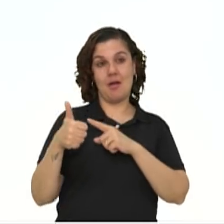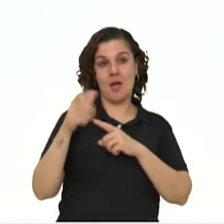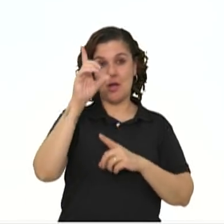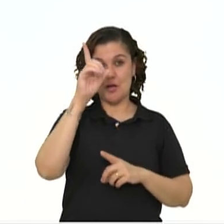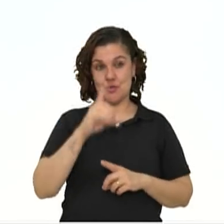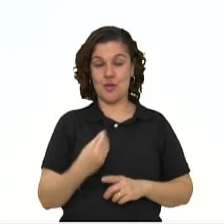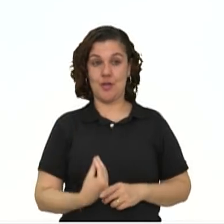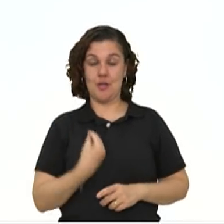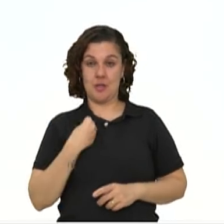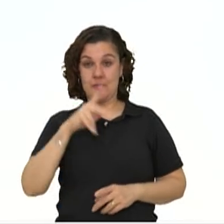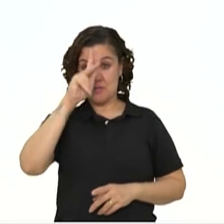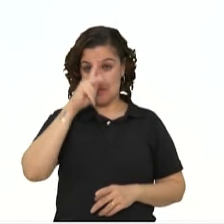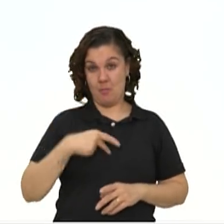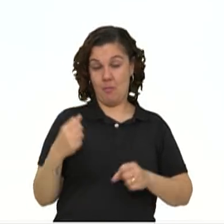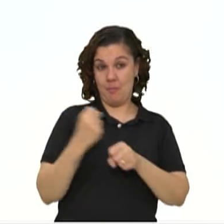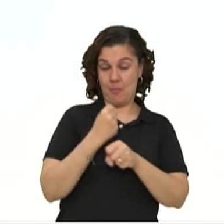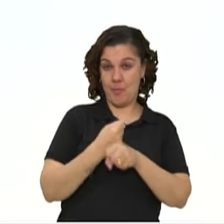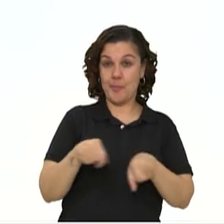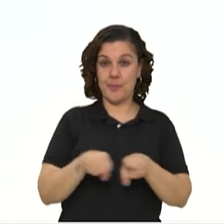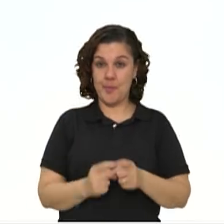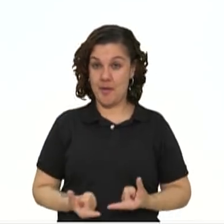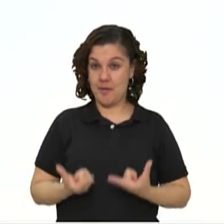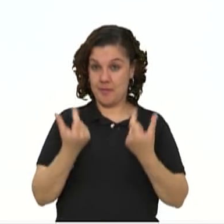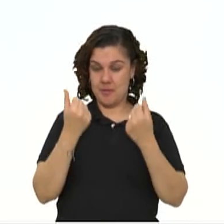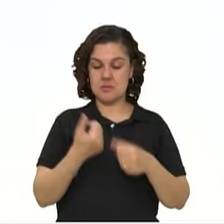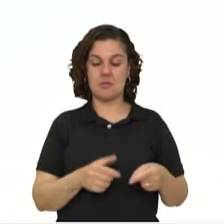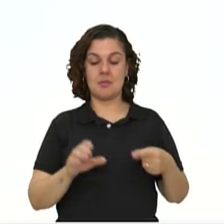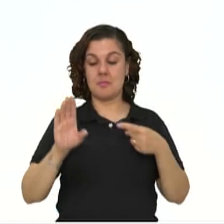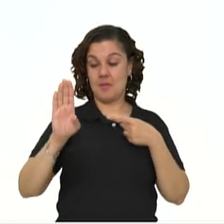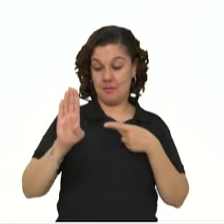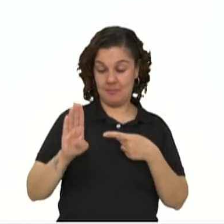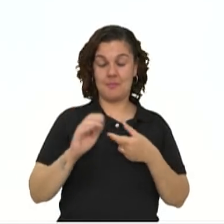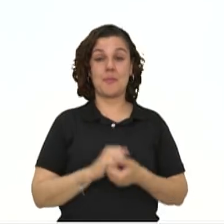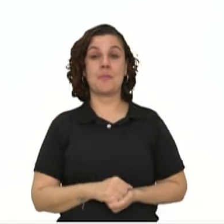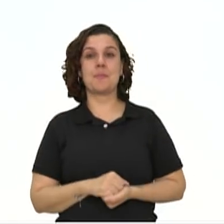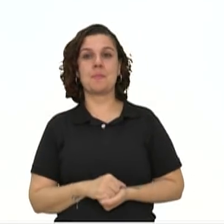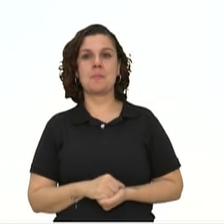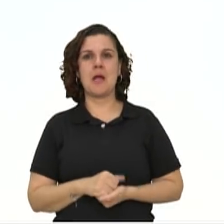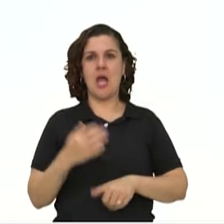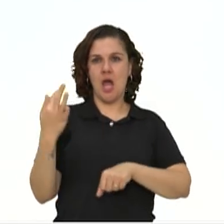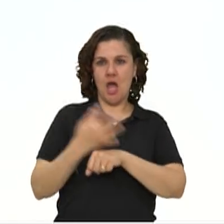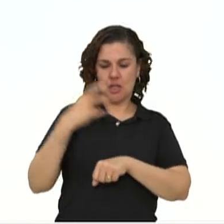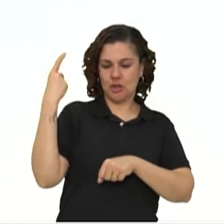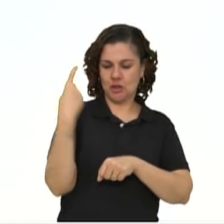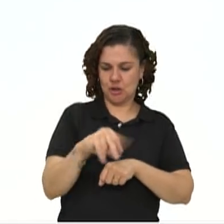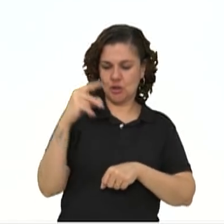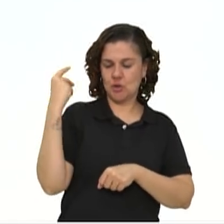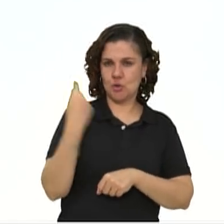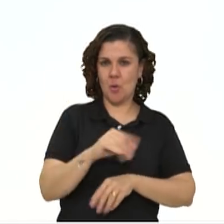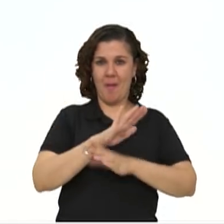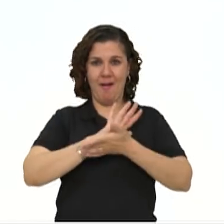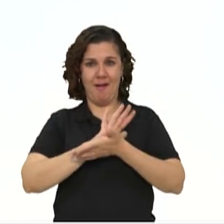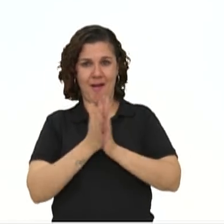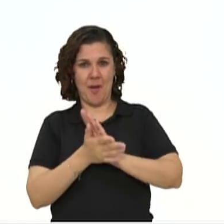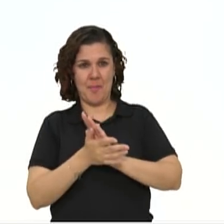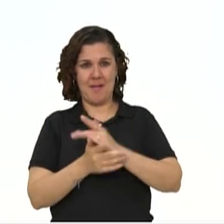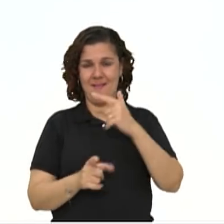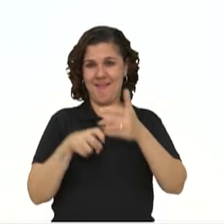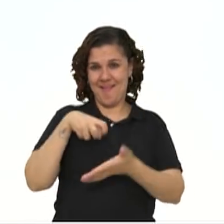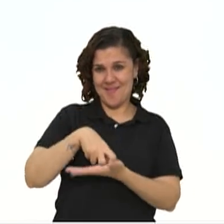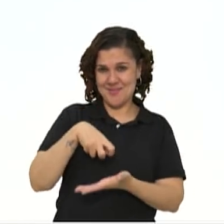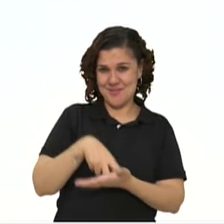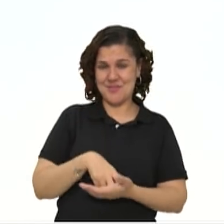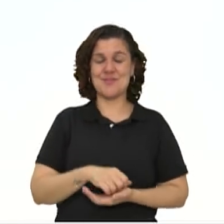à propriedade e à riqueza? Letra A. Letra B. A tortura para combater crimes?